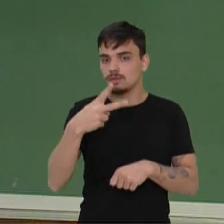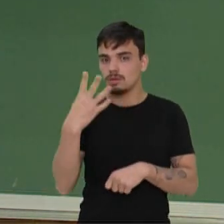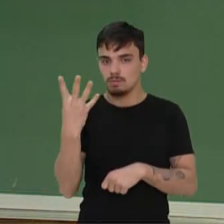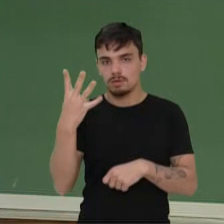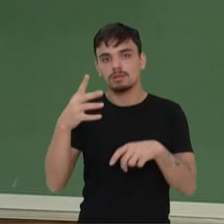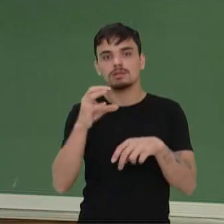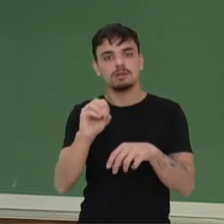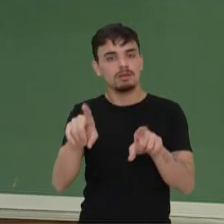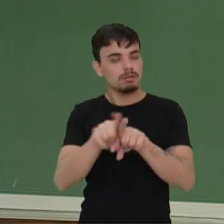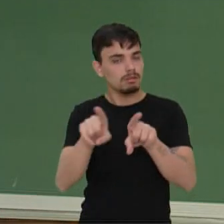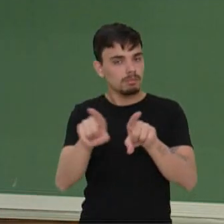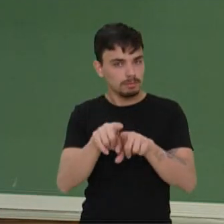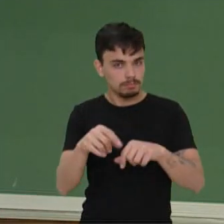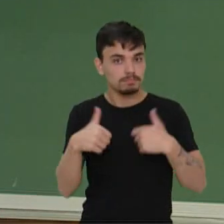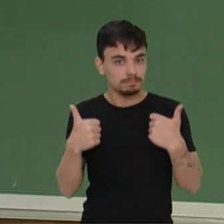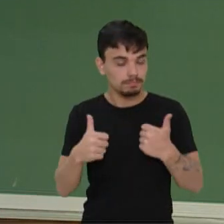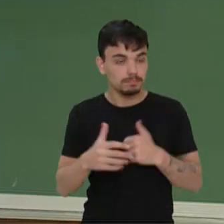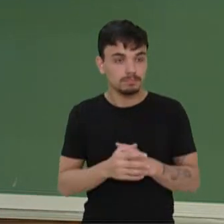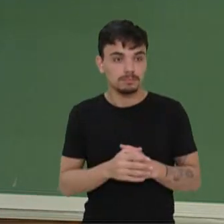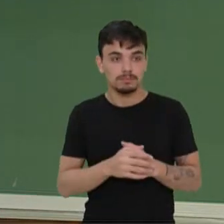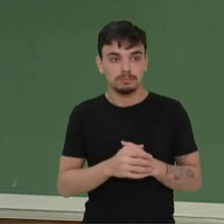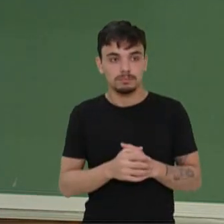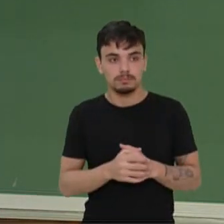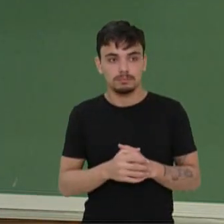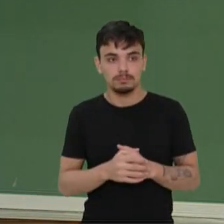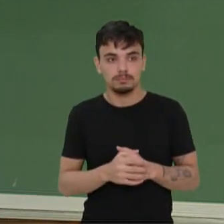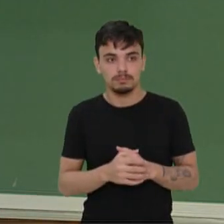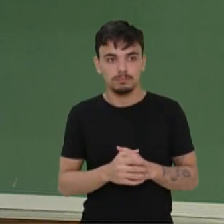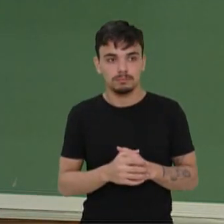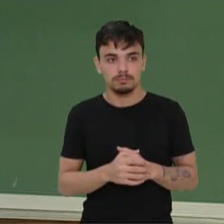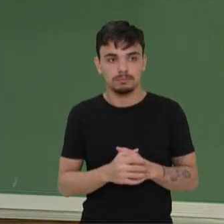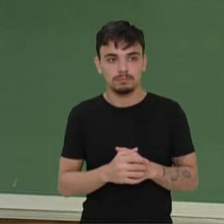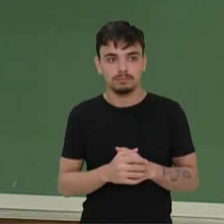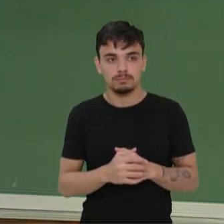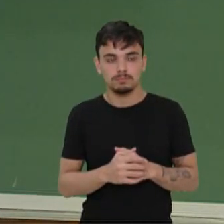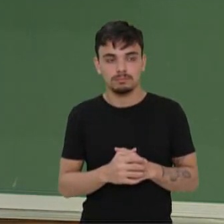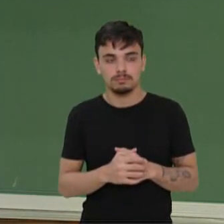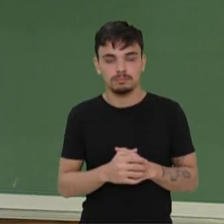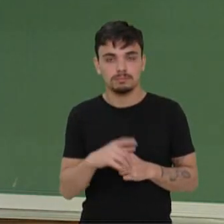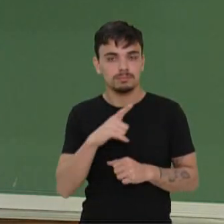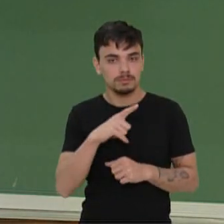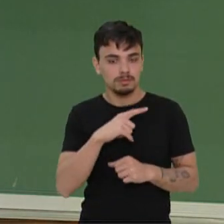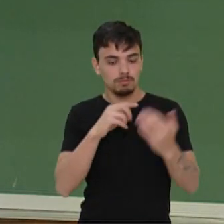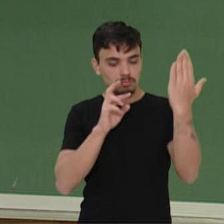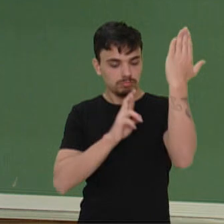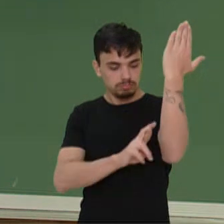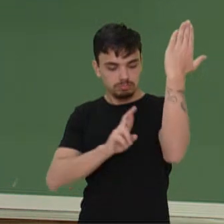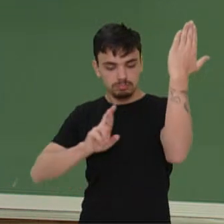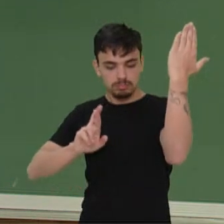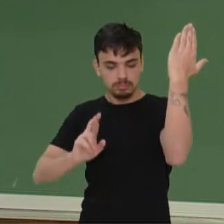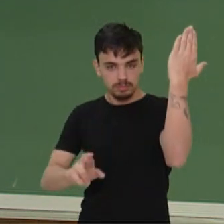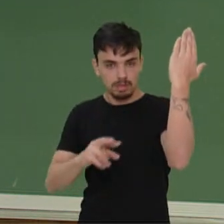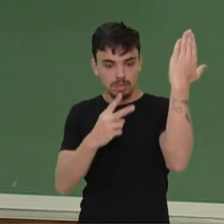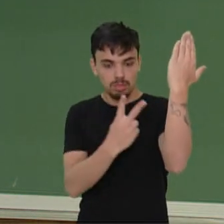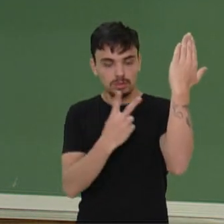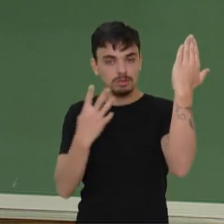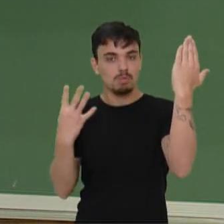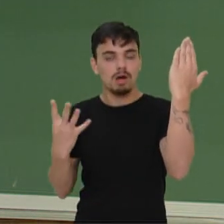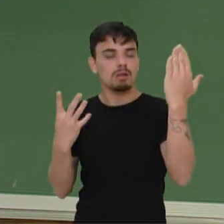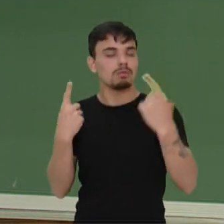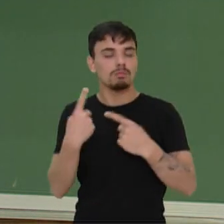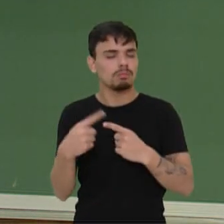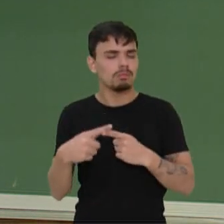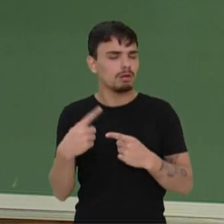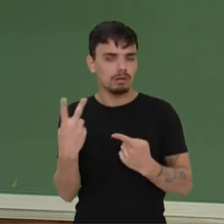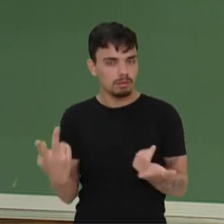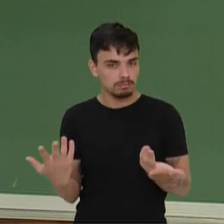também. Tá? E como deu 0 aqui, eu já tenho que o 2 e o 4 são as raízes da minha função. Tá? Por que, que o 2 e o 4